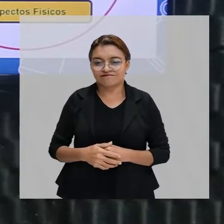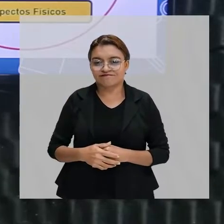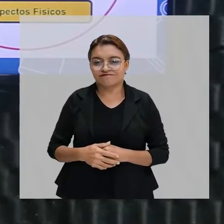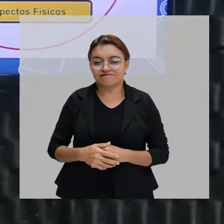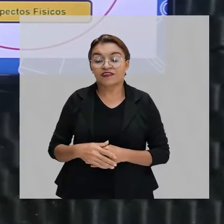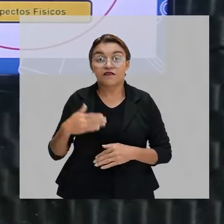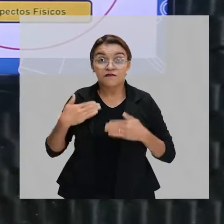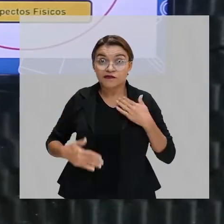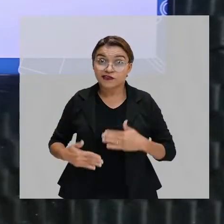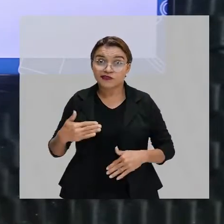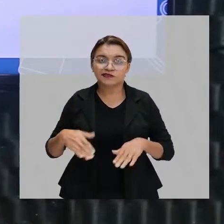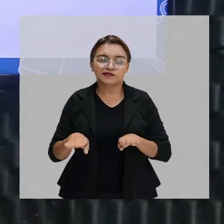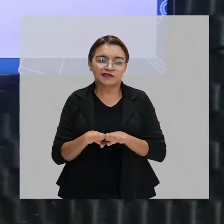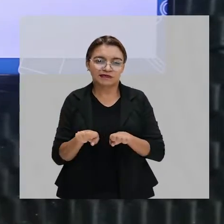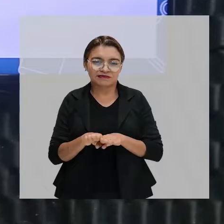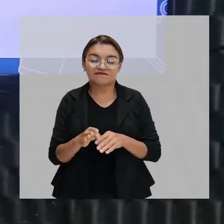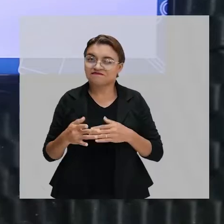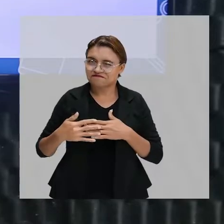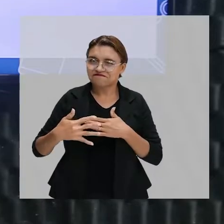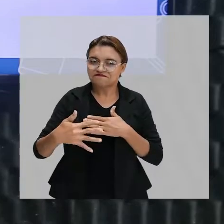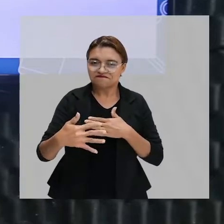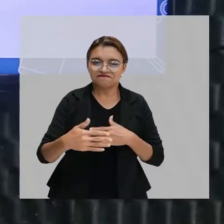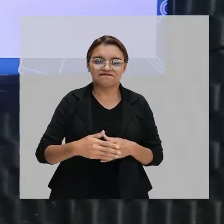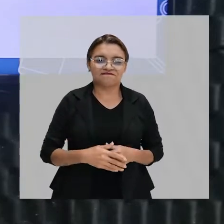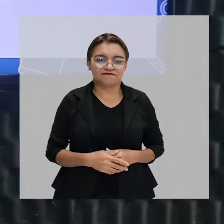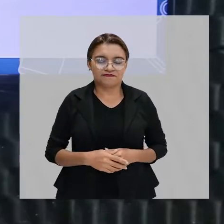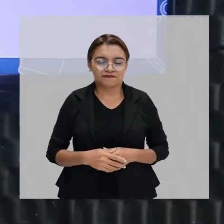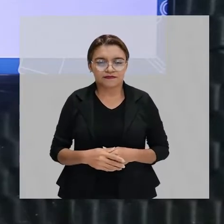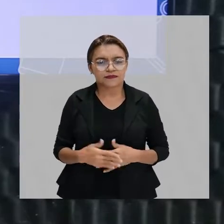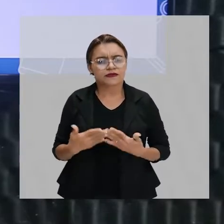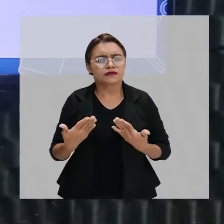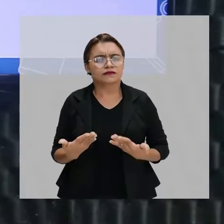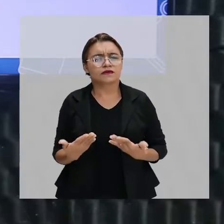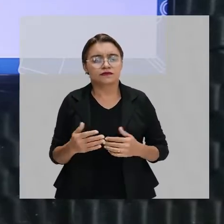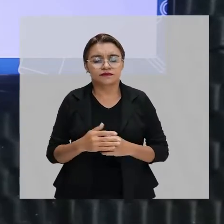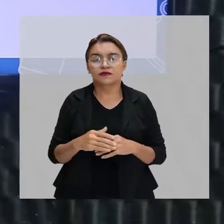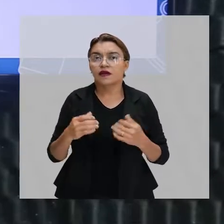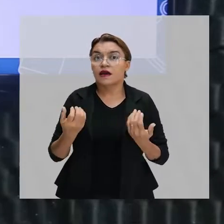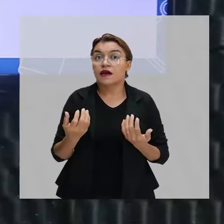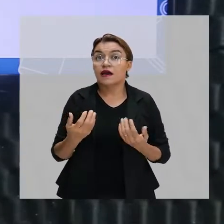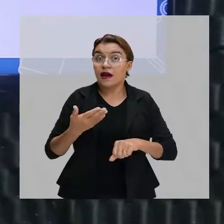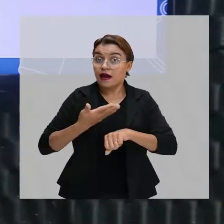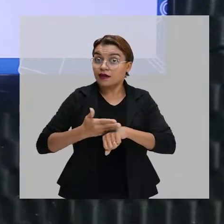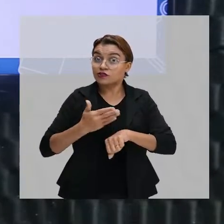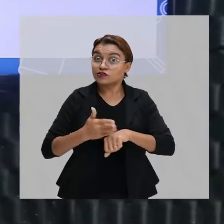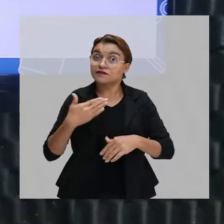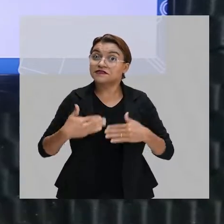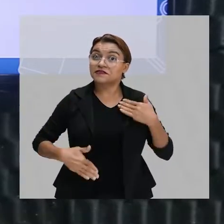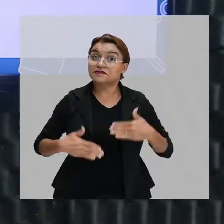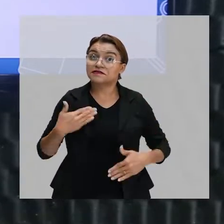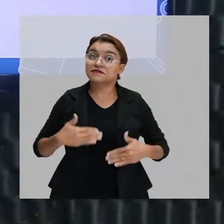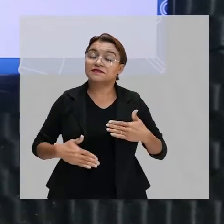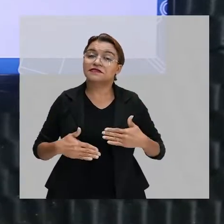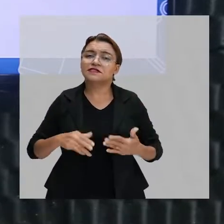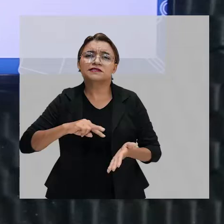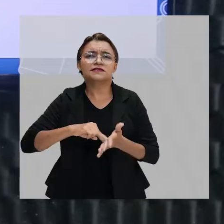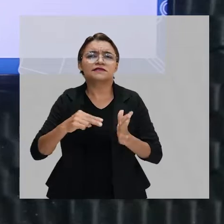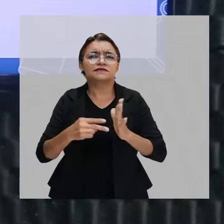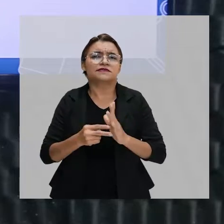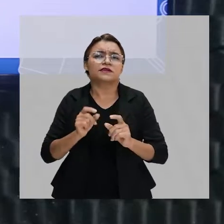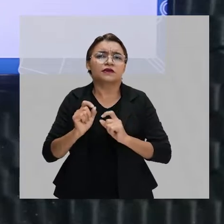físicos vamos continuando Então o que seria a atividade física atividade